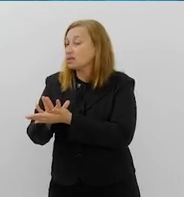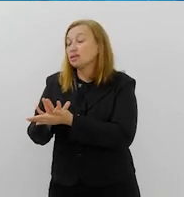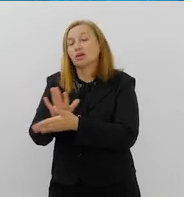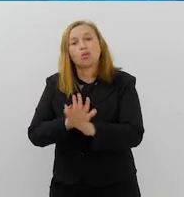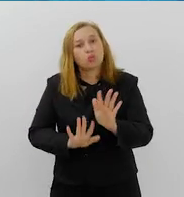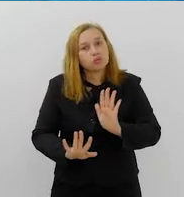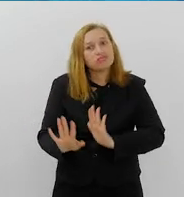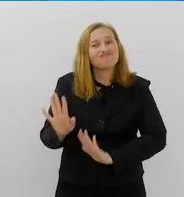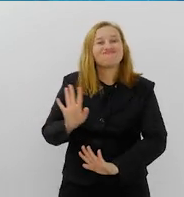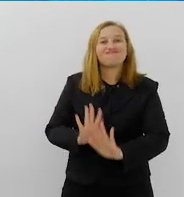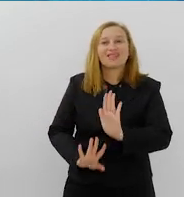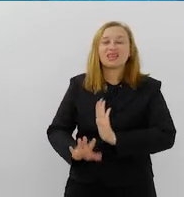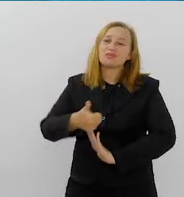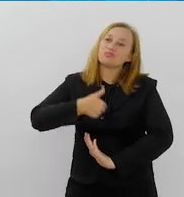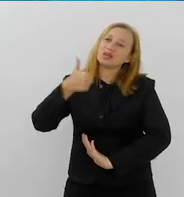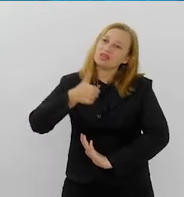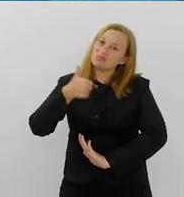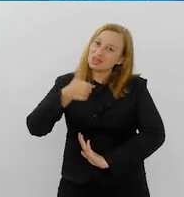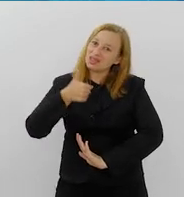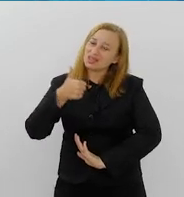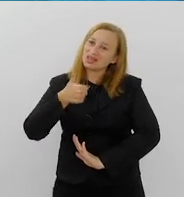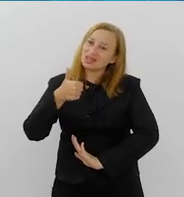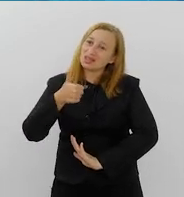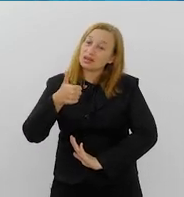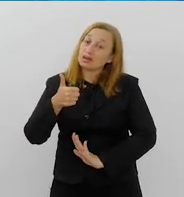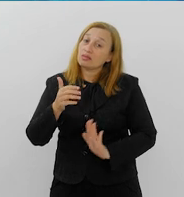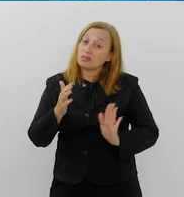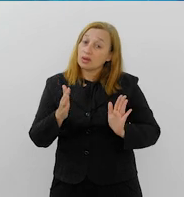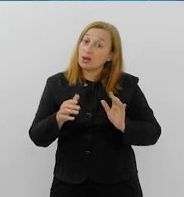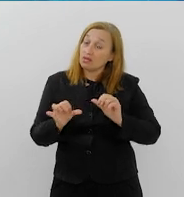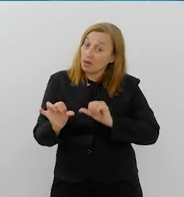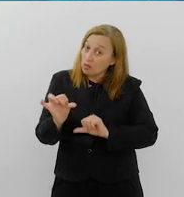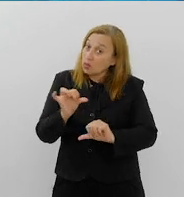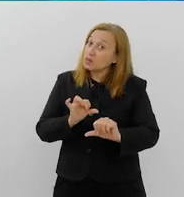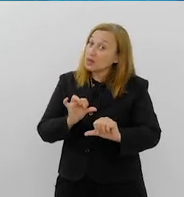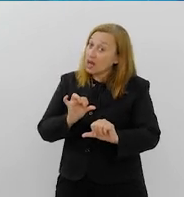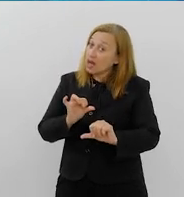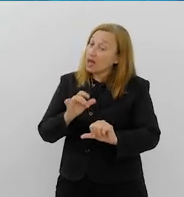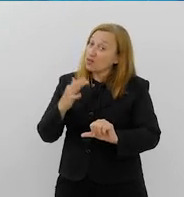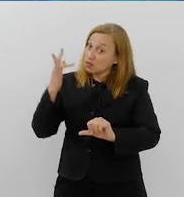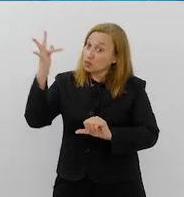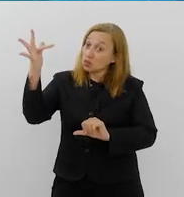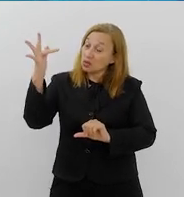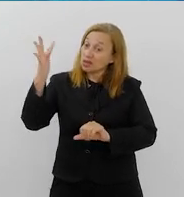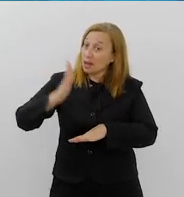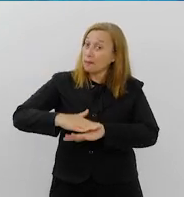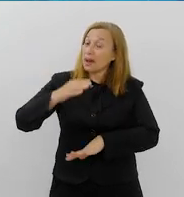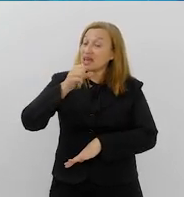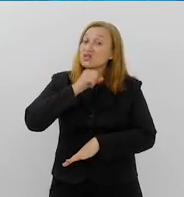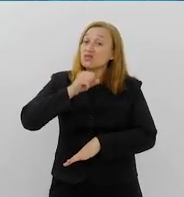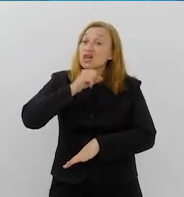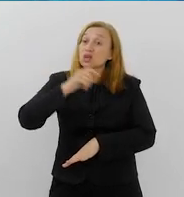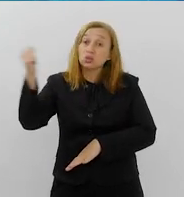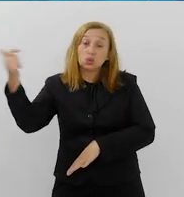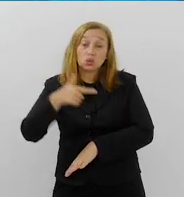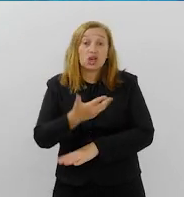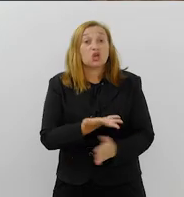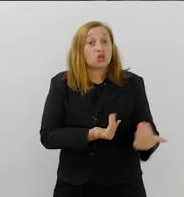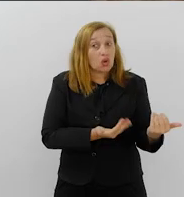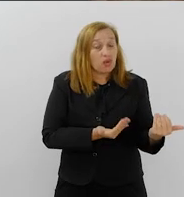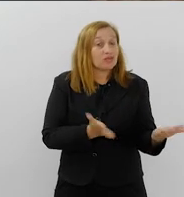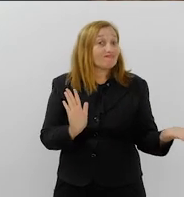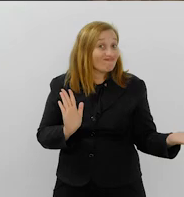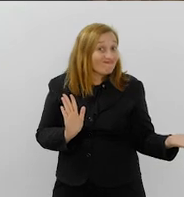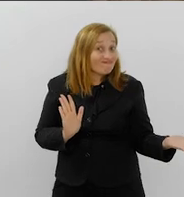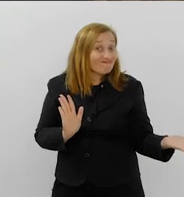gente tem que ter um cuidado. Primeiro, porque a nossa pirâmide daqui a um pouquinho está invertida, né? Vai ter mais idoso do que jovens,